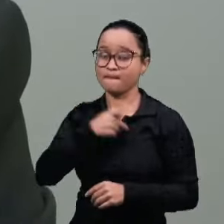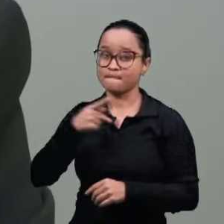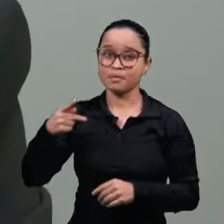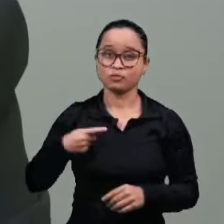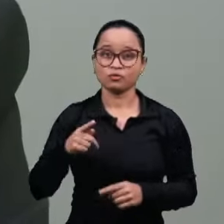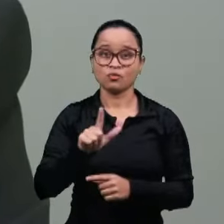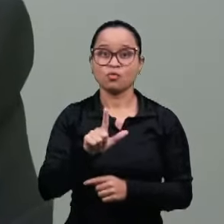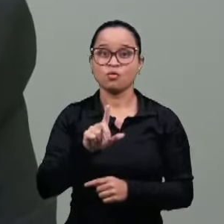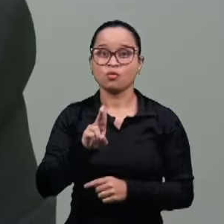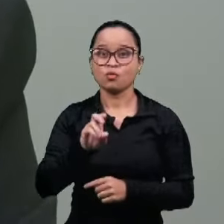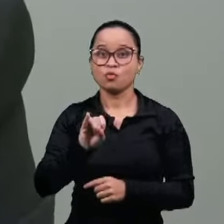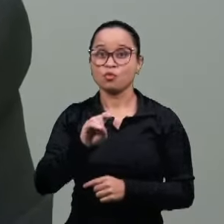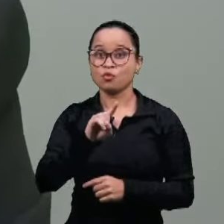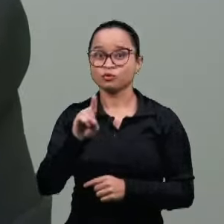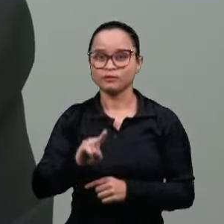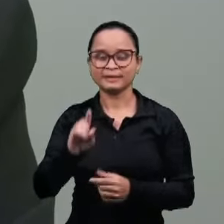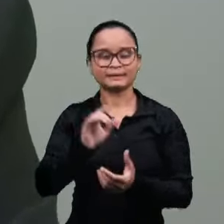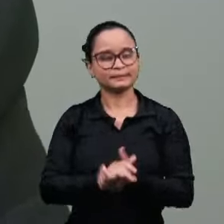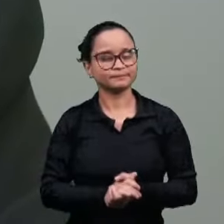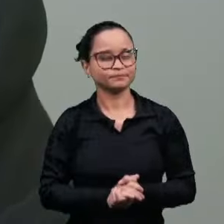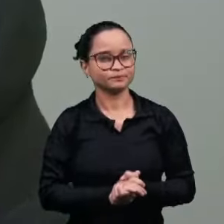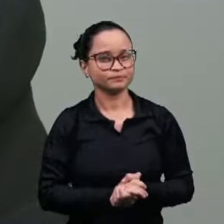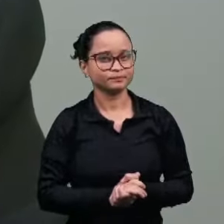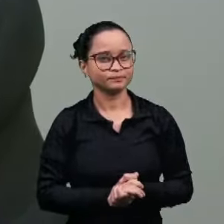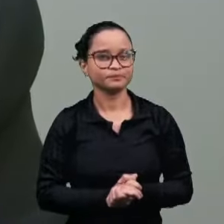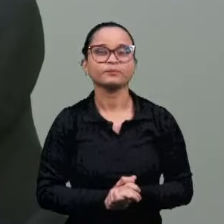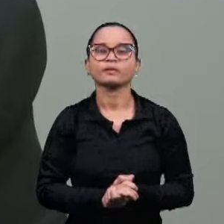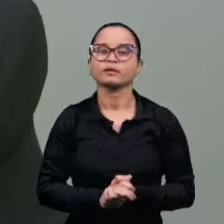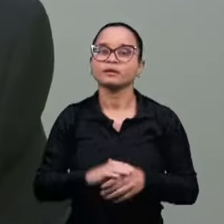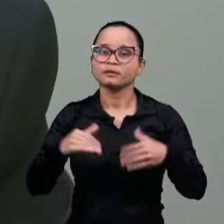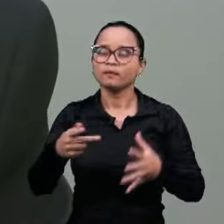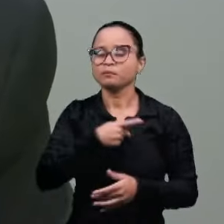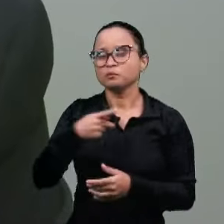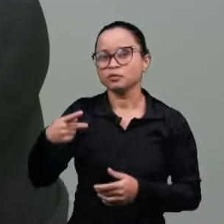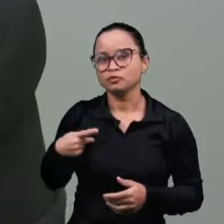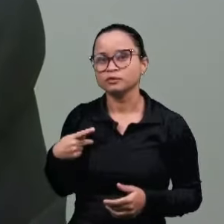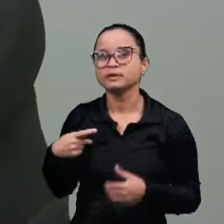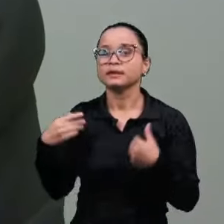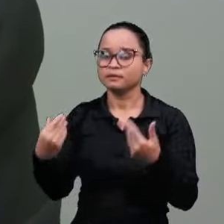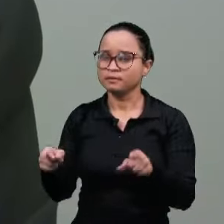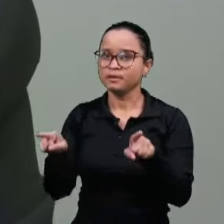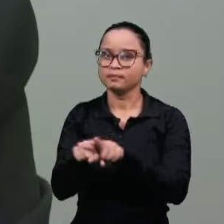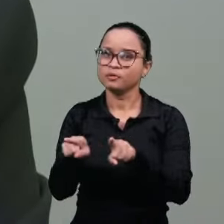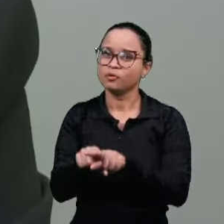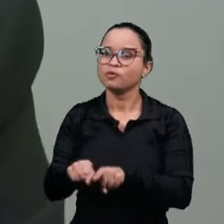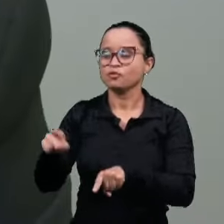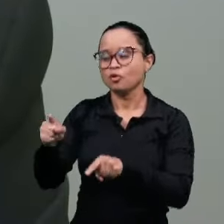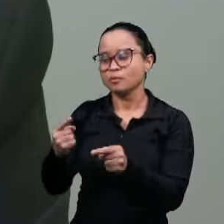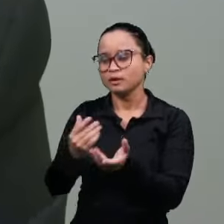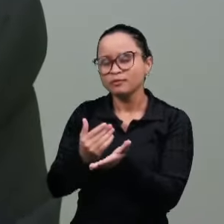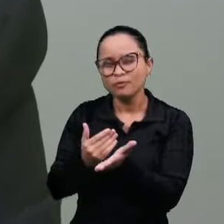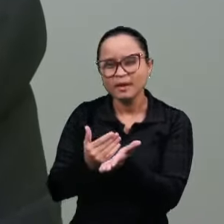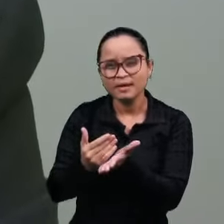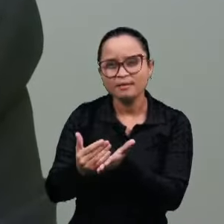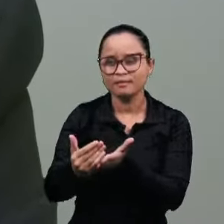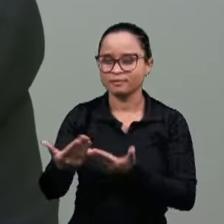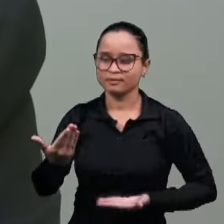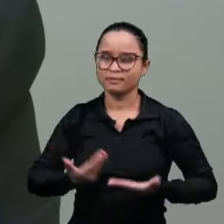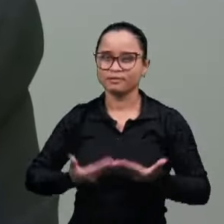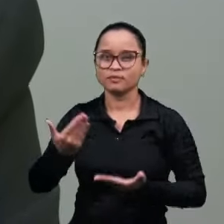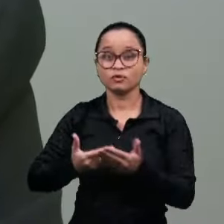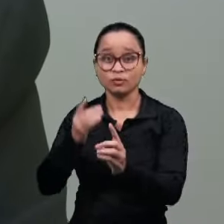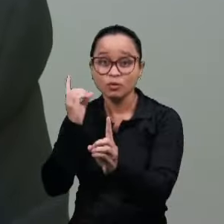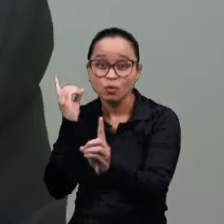Fernando Gaspar Pita, nosso querido pastor Pita. Pastor, o senhor falou sobre, né, o seu caminhar, o começo ali, realmente o encontro